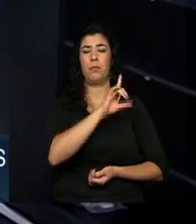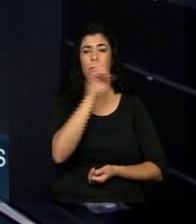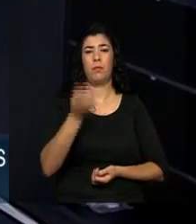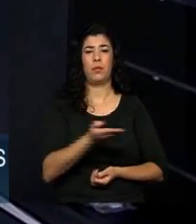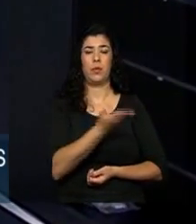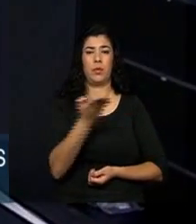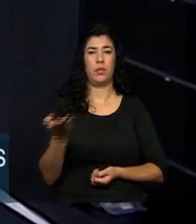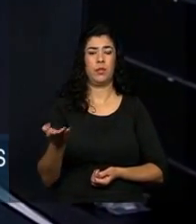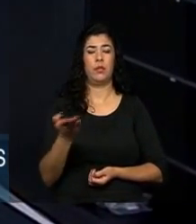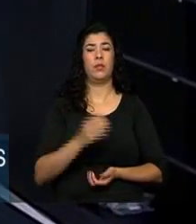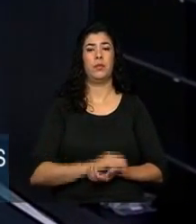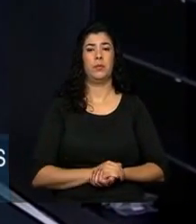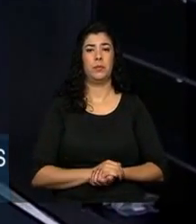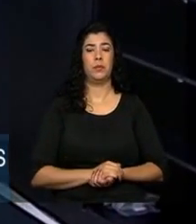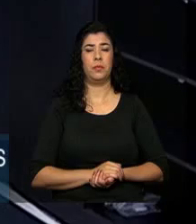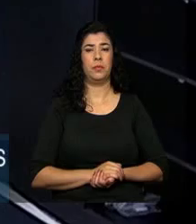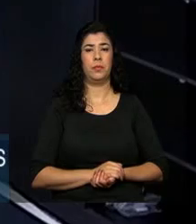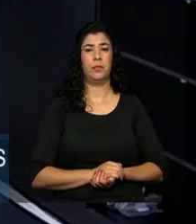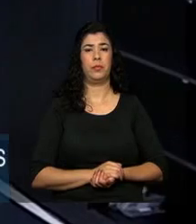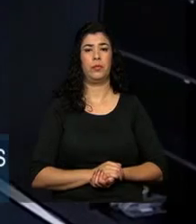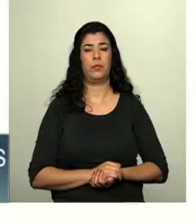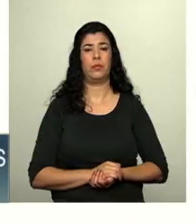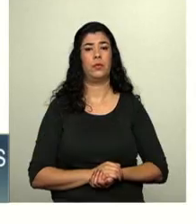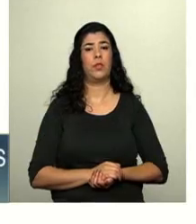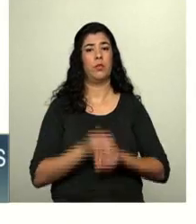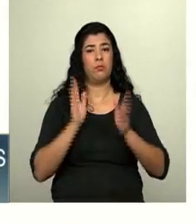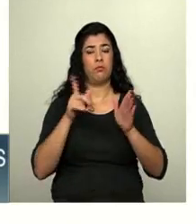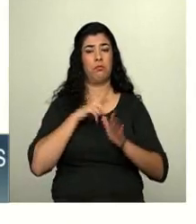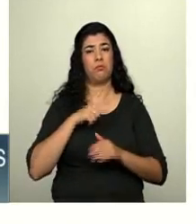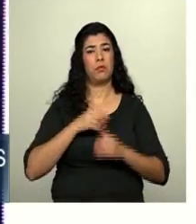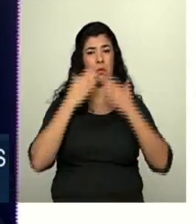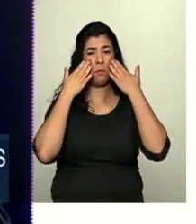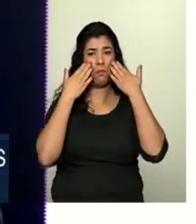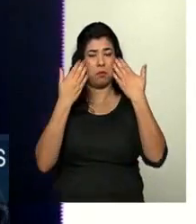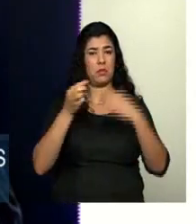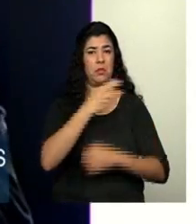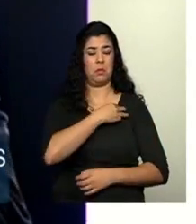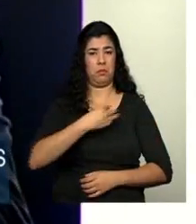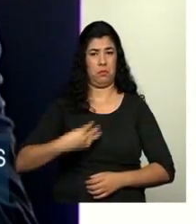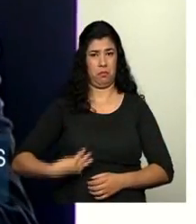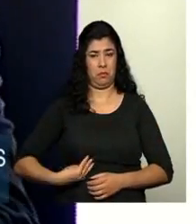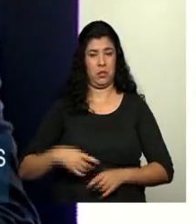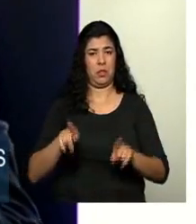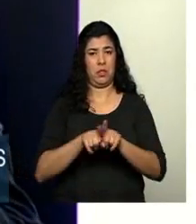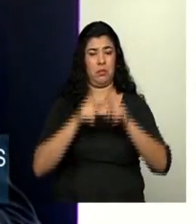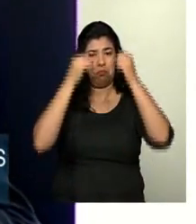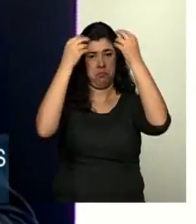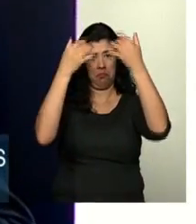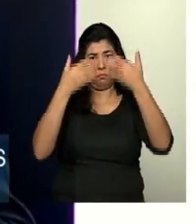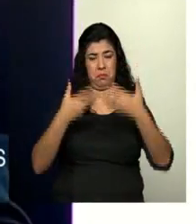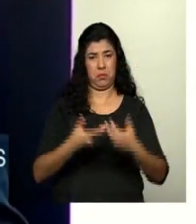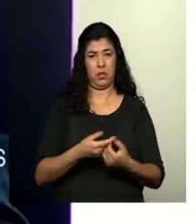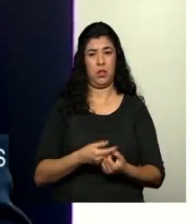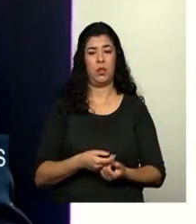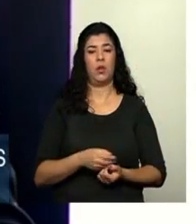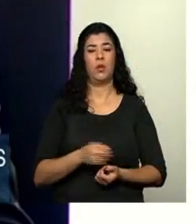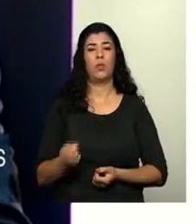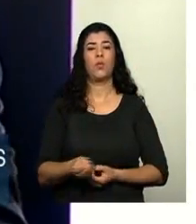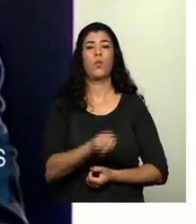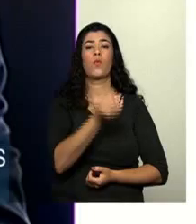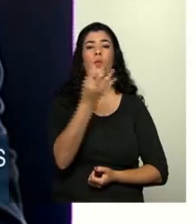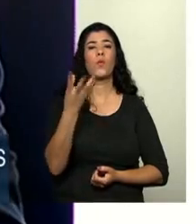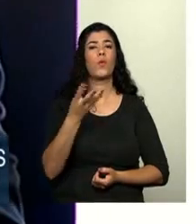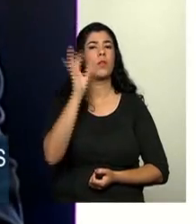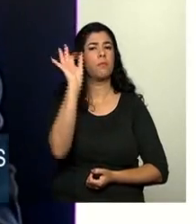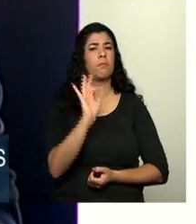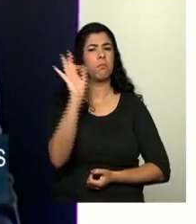todos Bom dia a todas eh Depois dessa dessa apresentação que o ministro faz colocando aí esses números extremamente